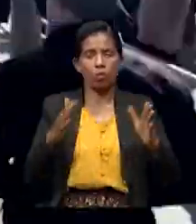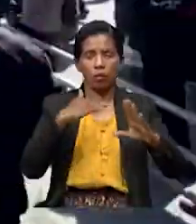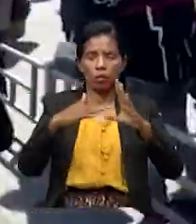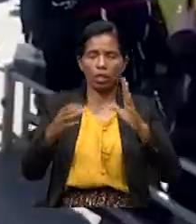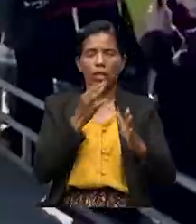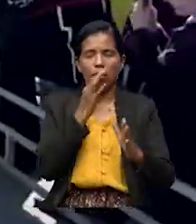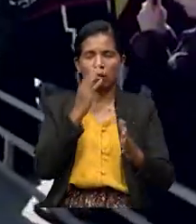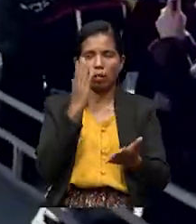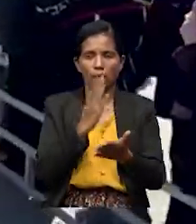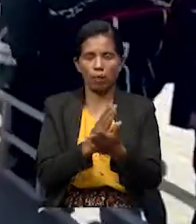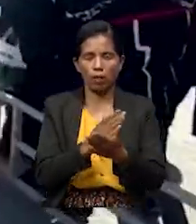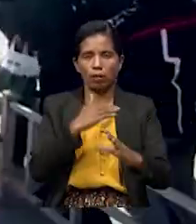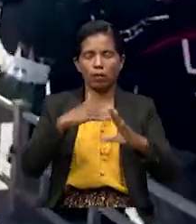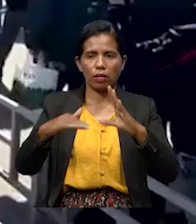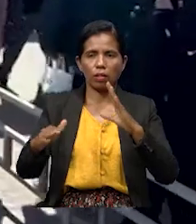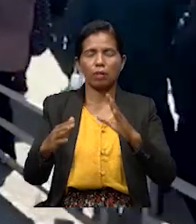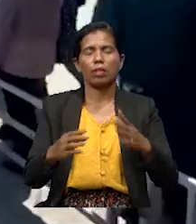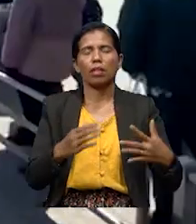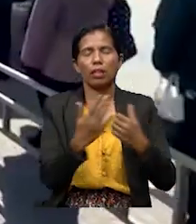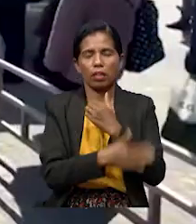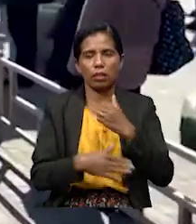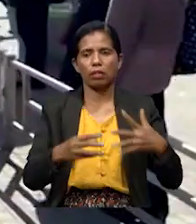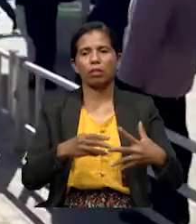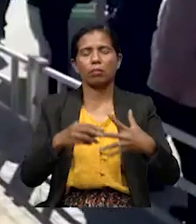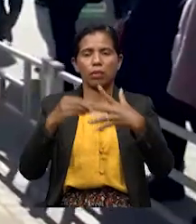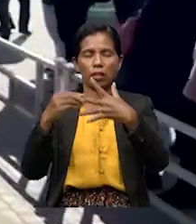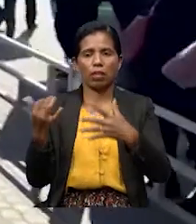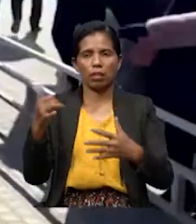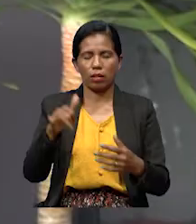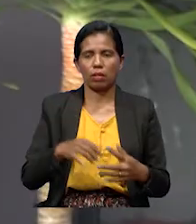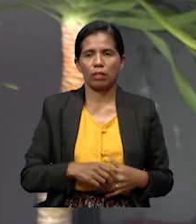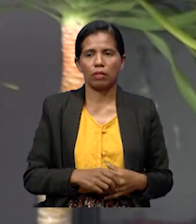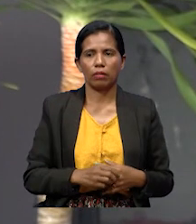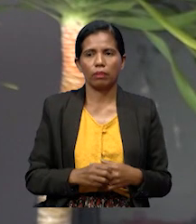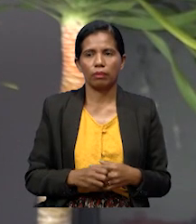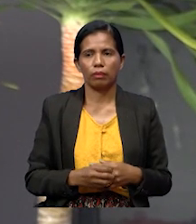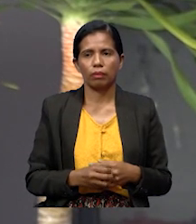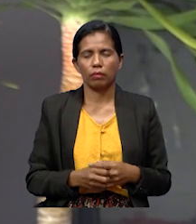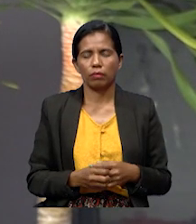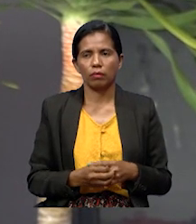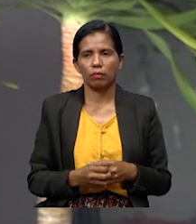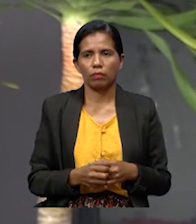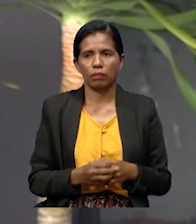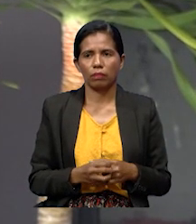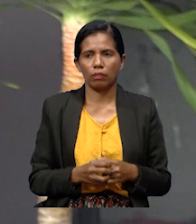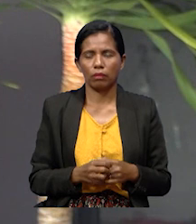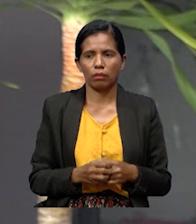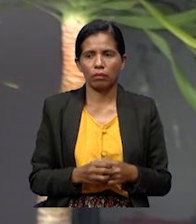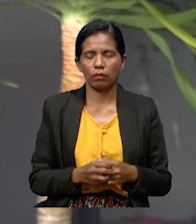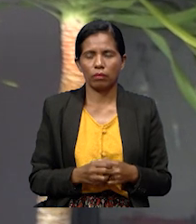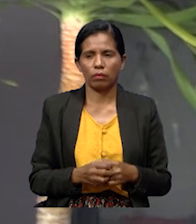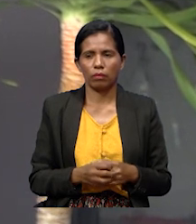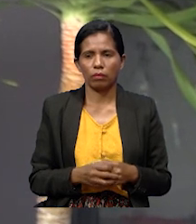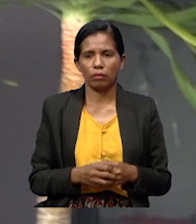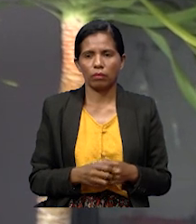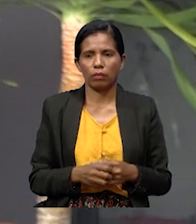que aparar ona na importação da nação específico Sira. Last Friday, WFP, we working with the government and also the